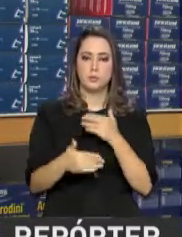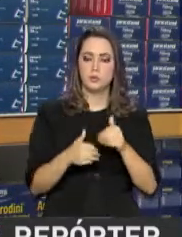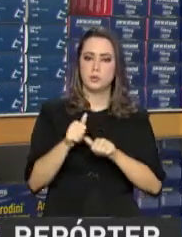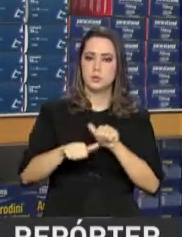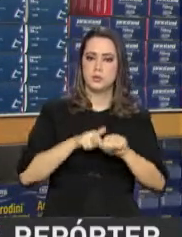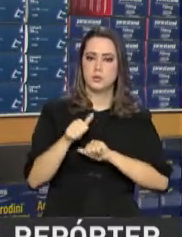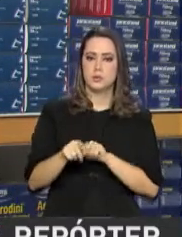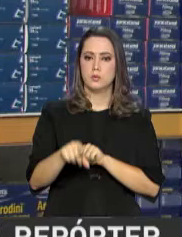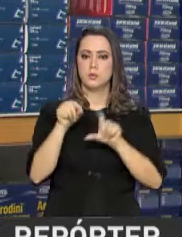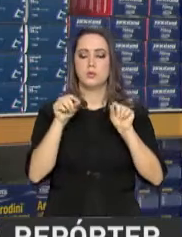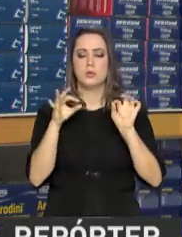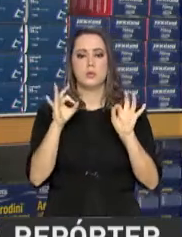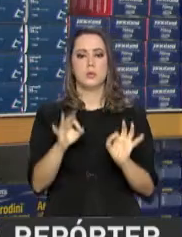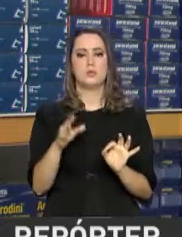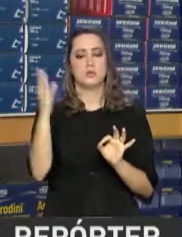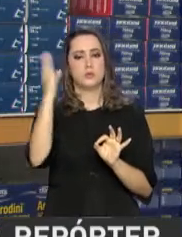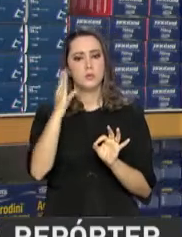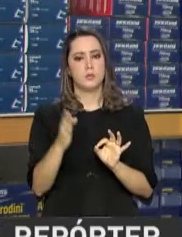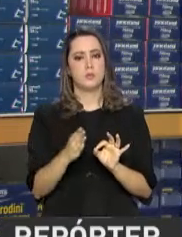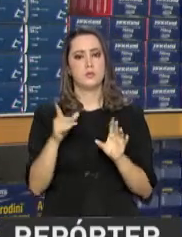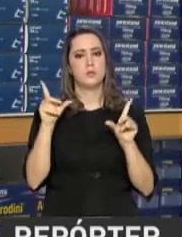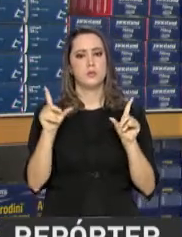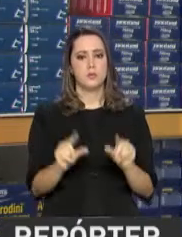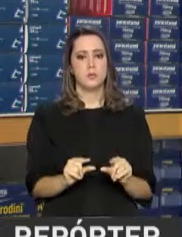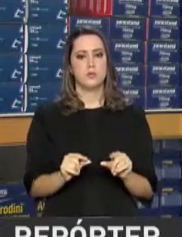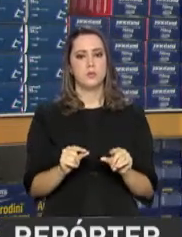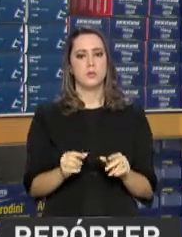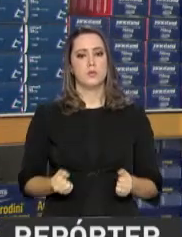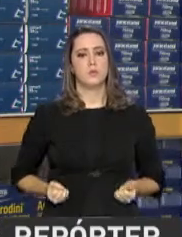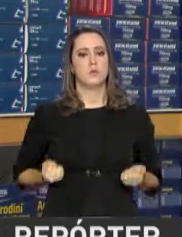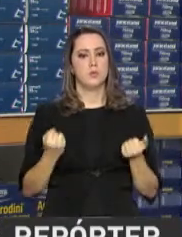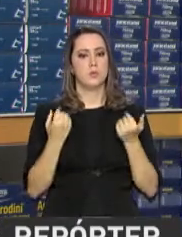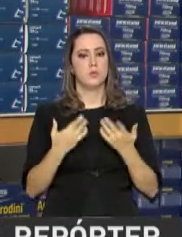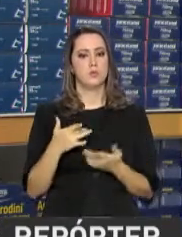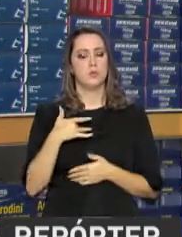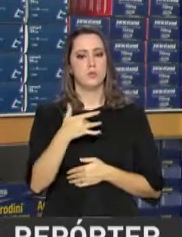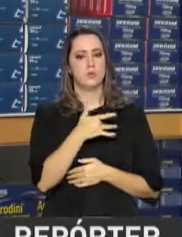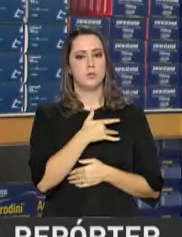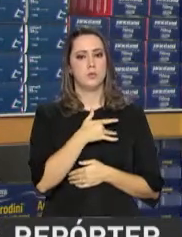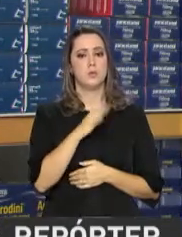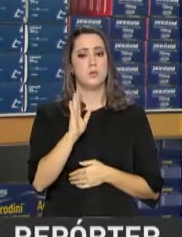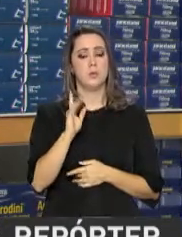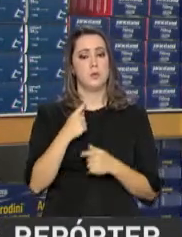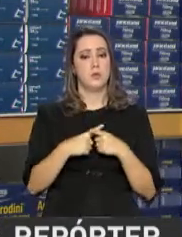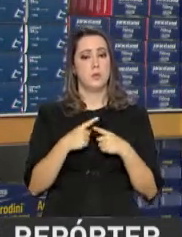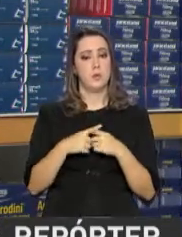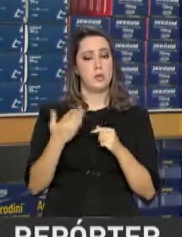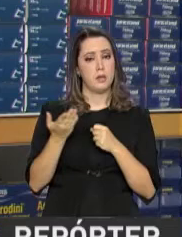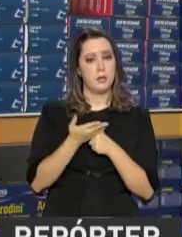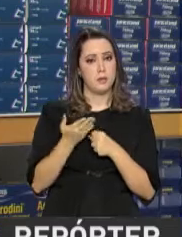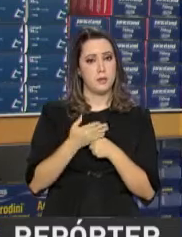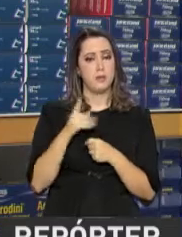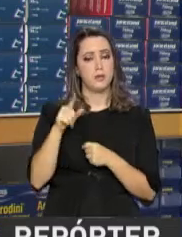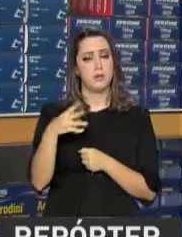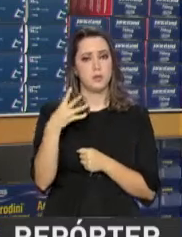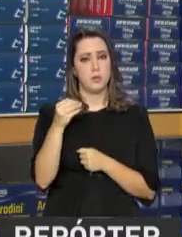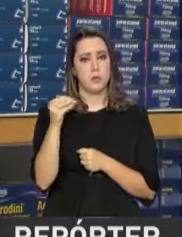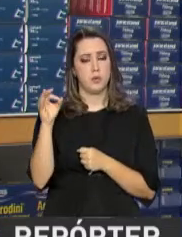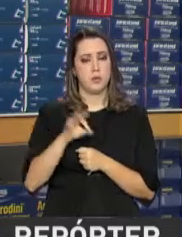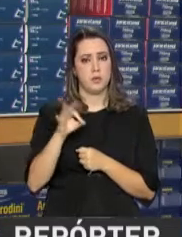uma alternativa para o brasileiro na diminuição dos custos com a saúde já que em média é 40%